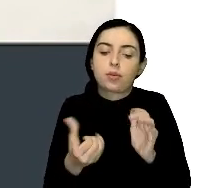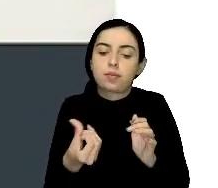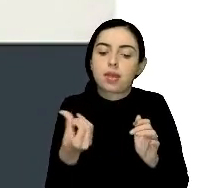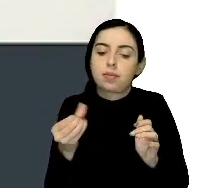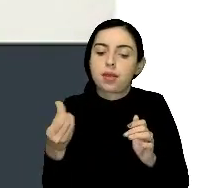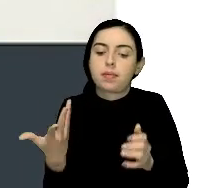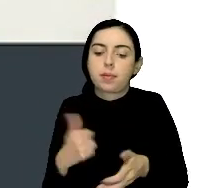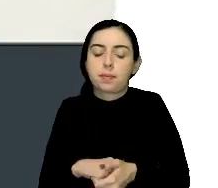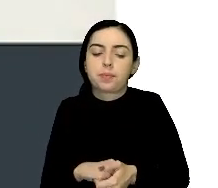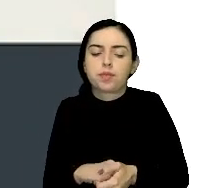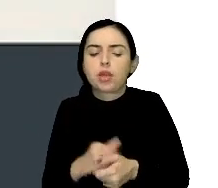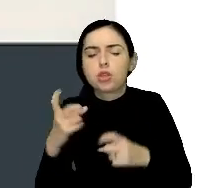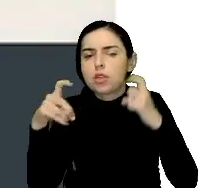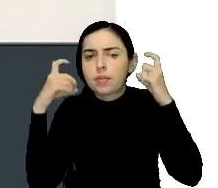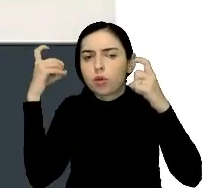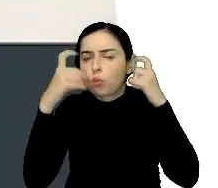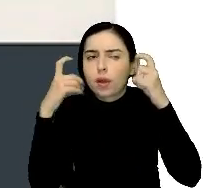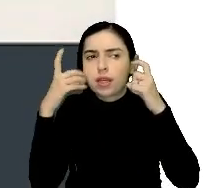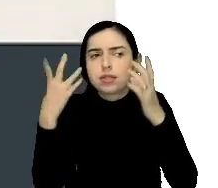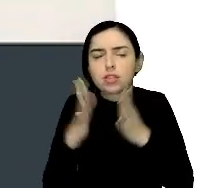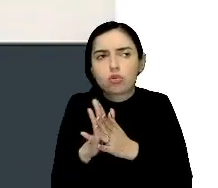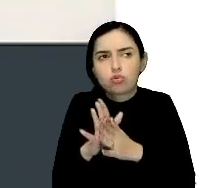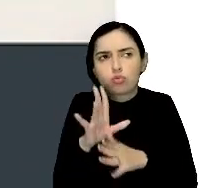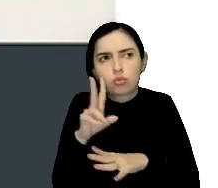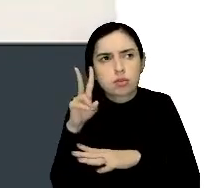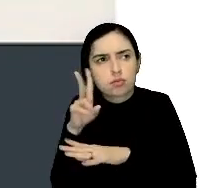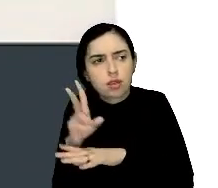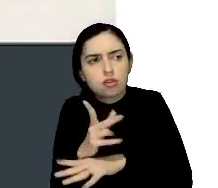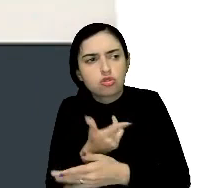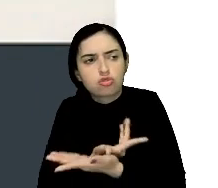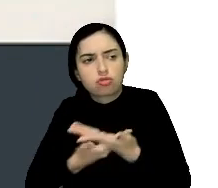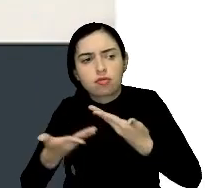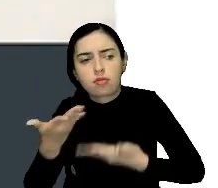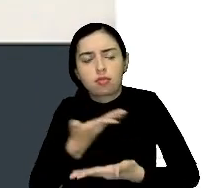é suspeitos de envolvimento.